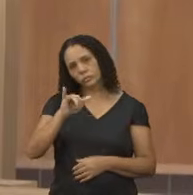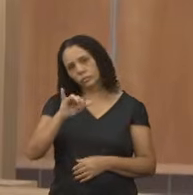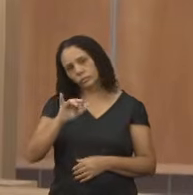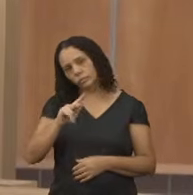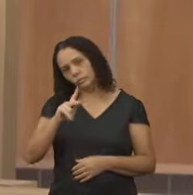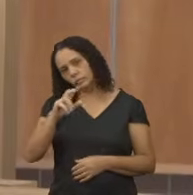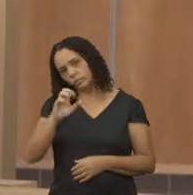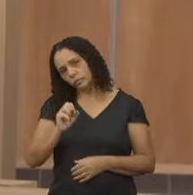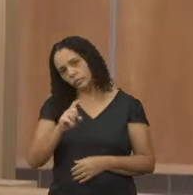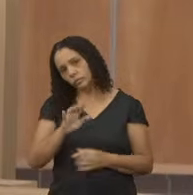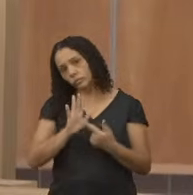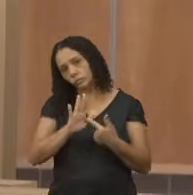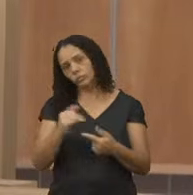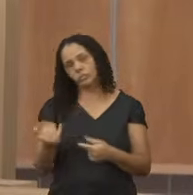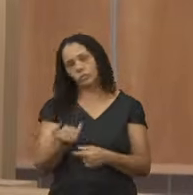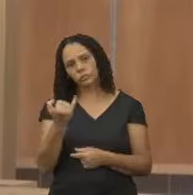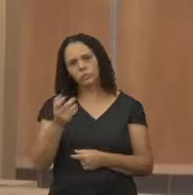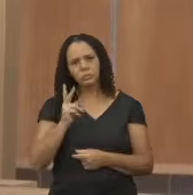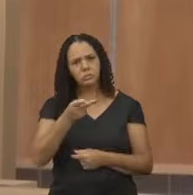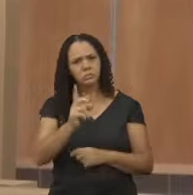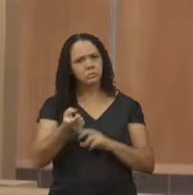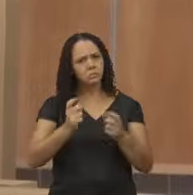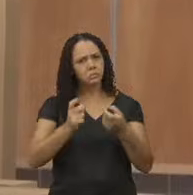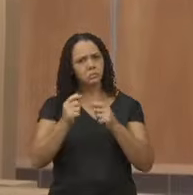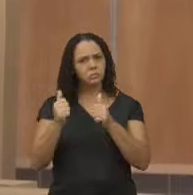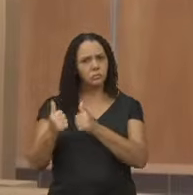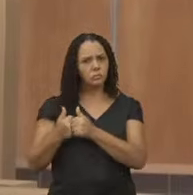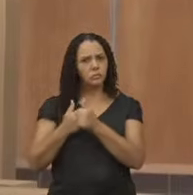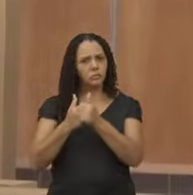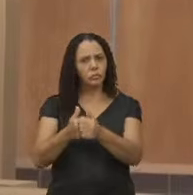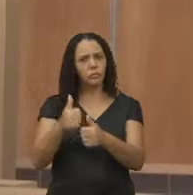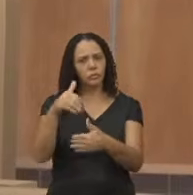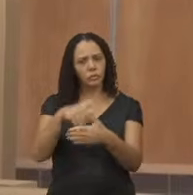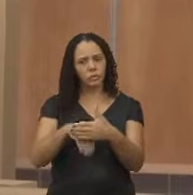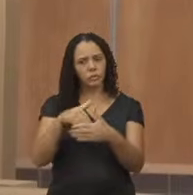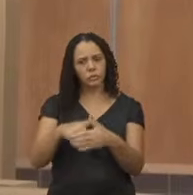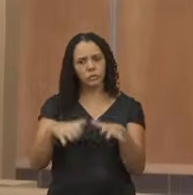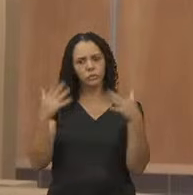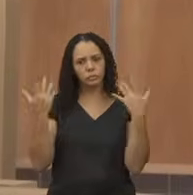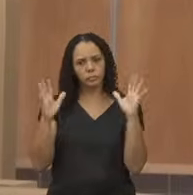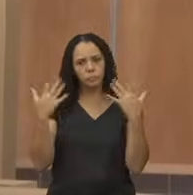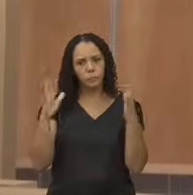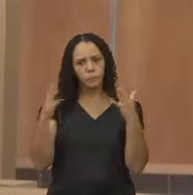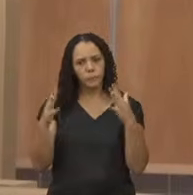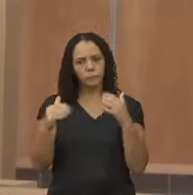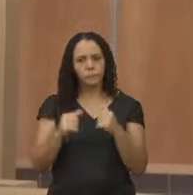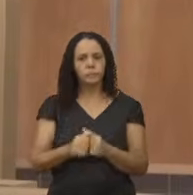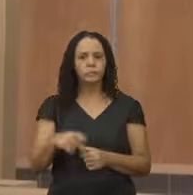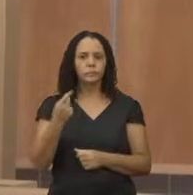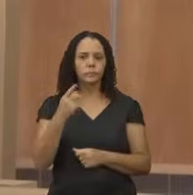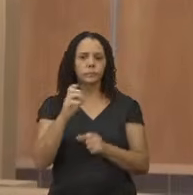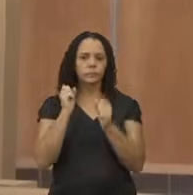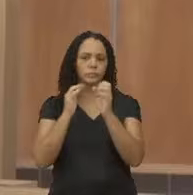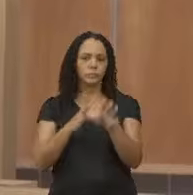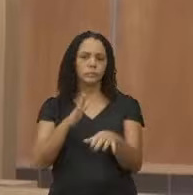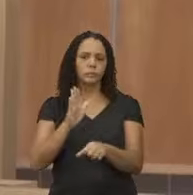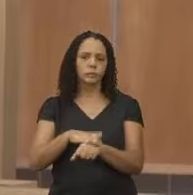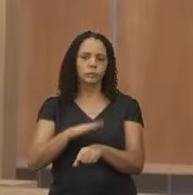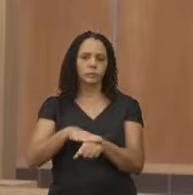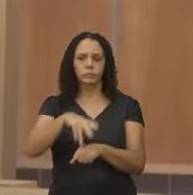acompanha a votação aqui desta casa. Parabéns pela sua atitude, que mais